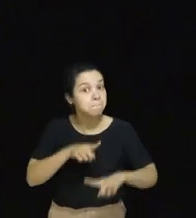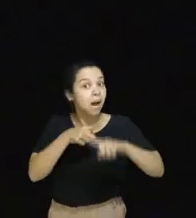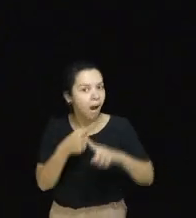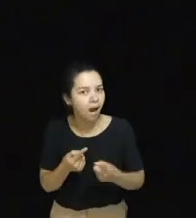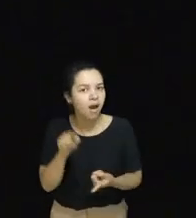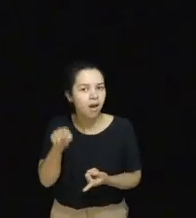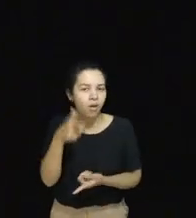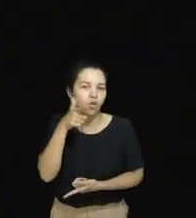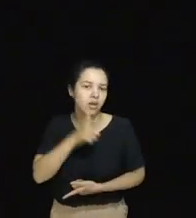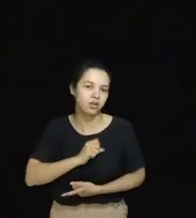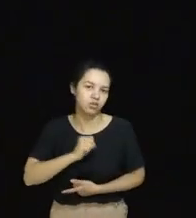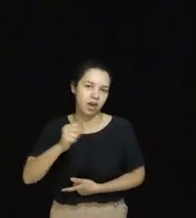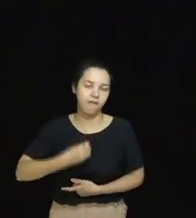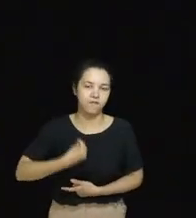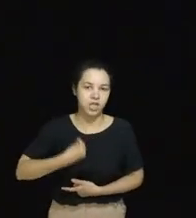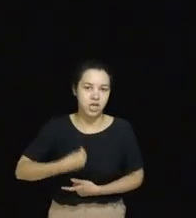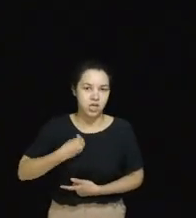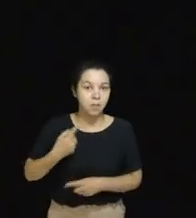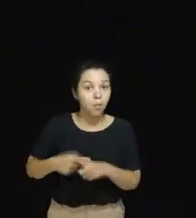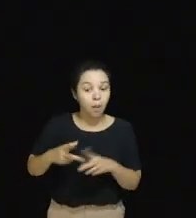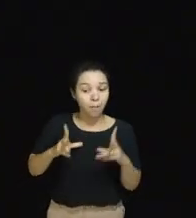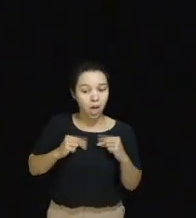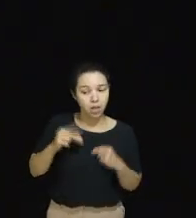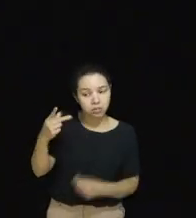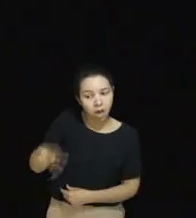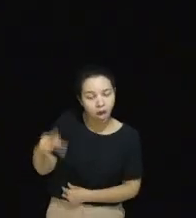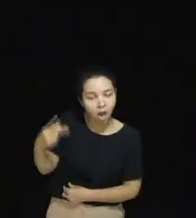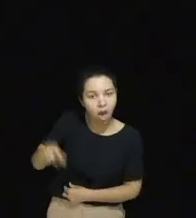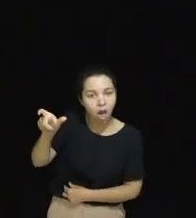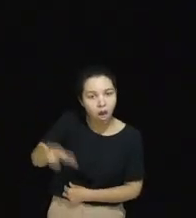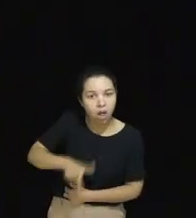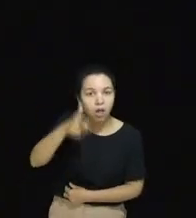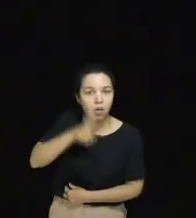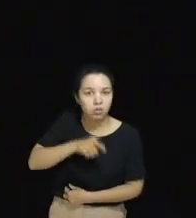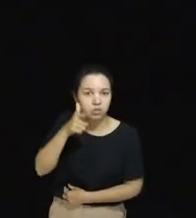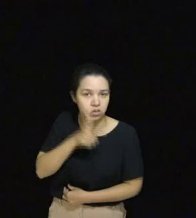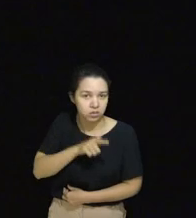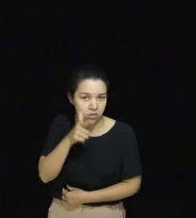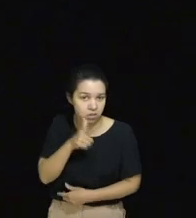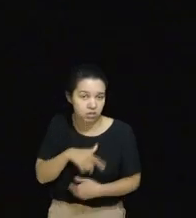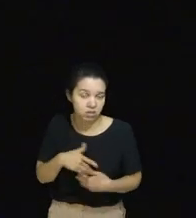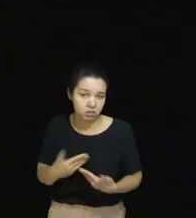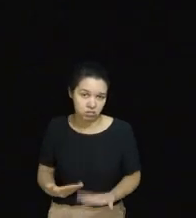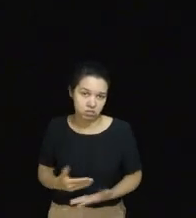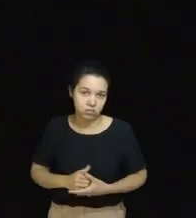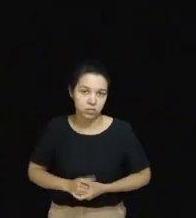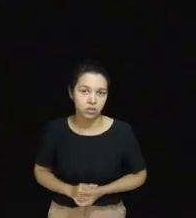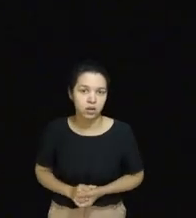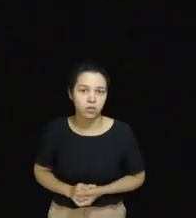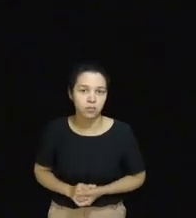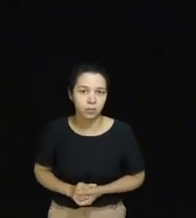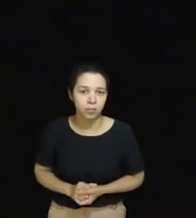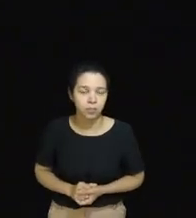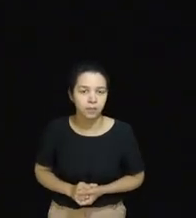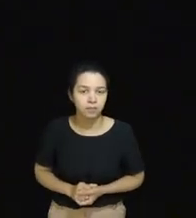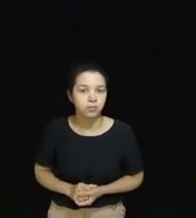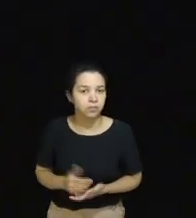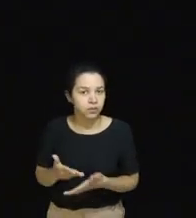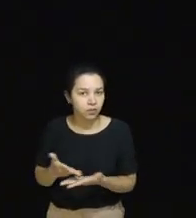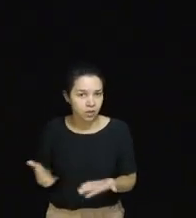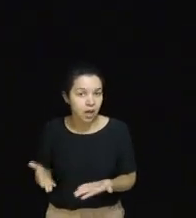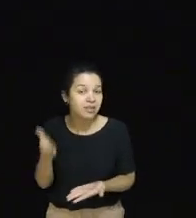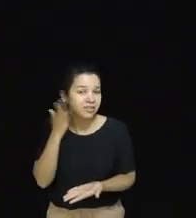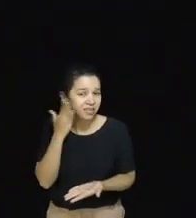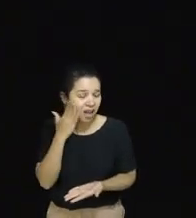por mérito delas, por mérito de estímulo, por mérito de tratamento. A maioria das pessoas já me conhece, sabem que eu tenho